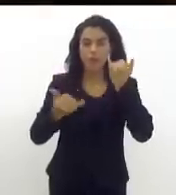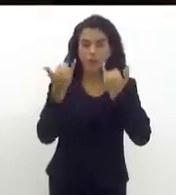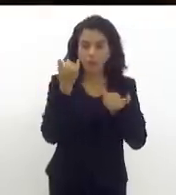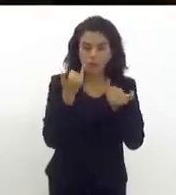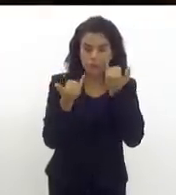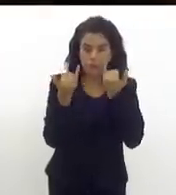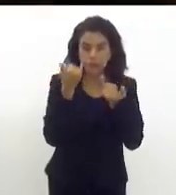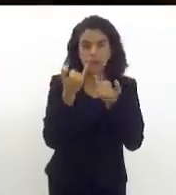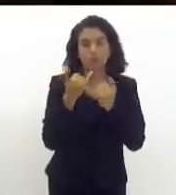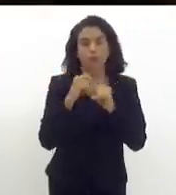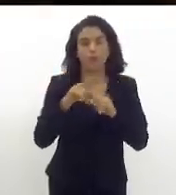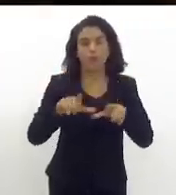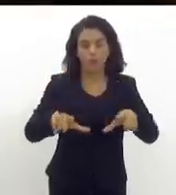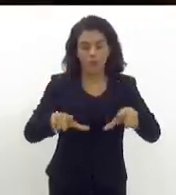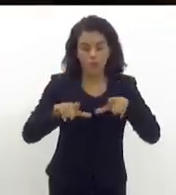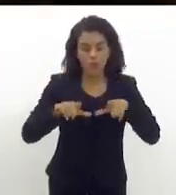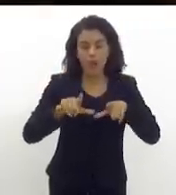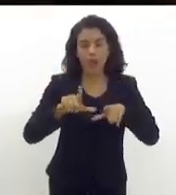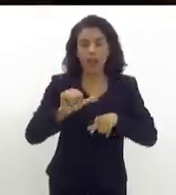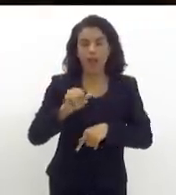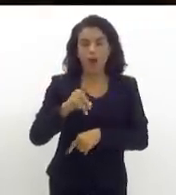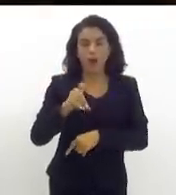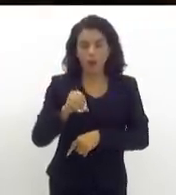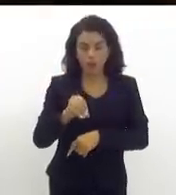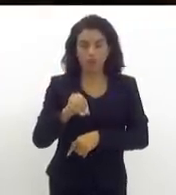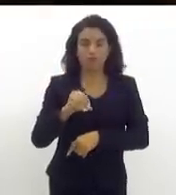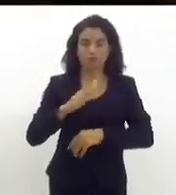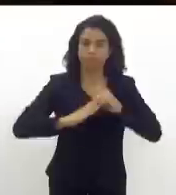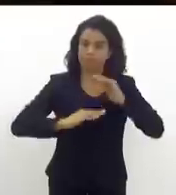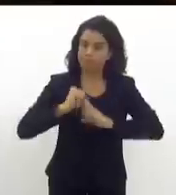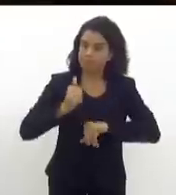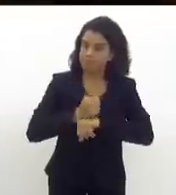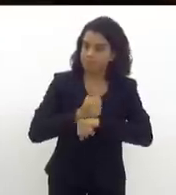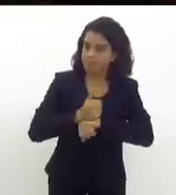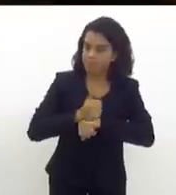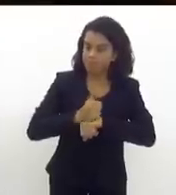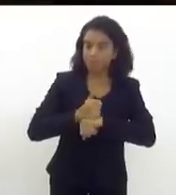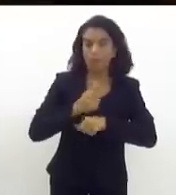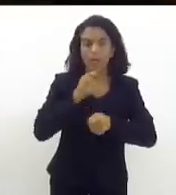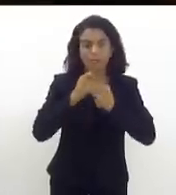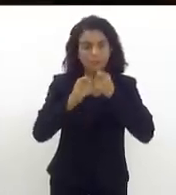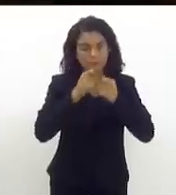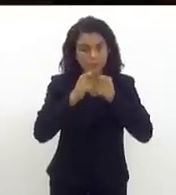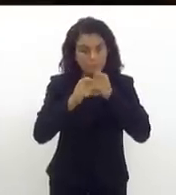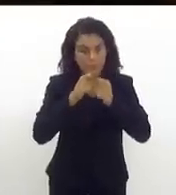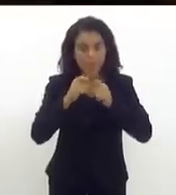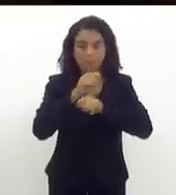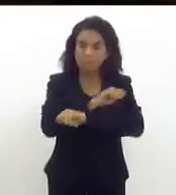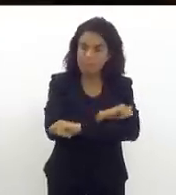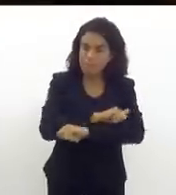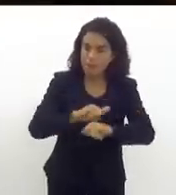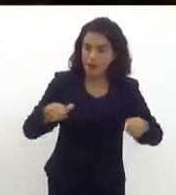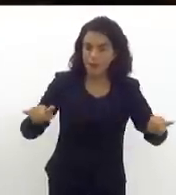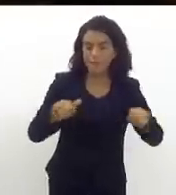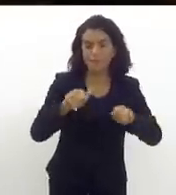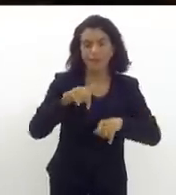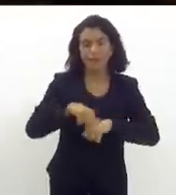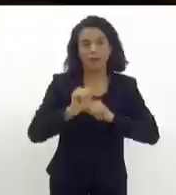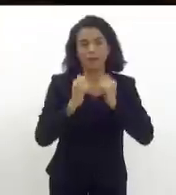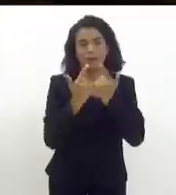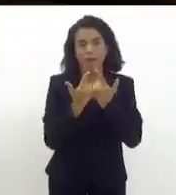com laudos técnicos para grande mídia divulgar e esta casa de leis